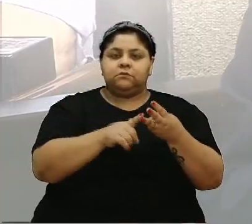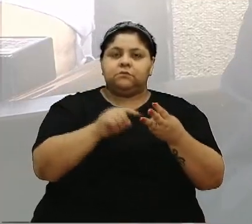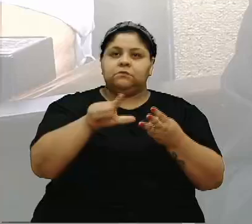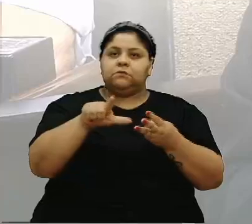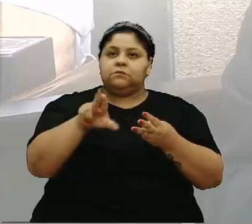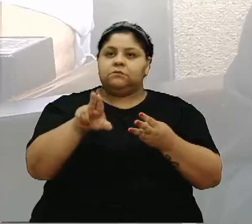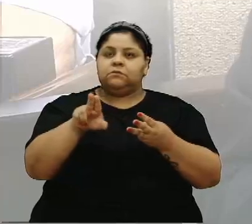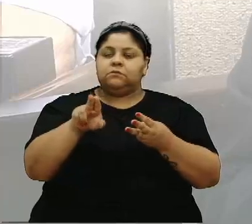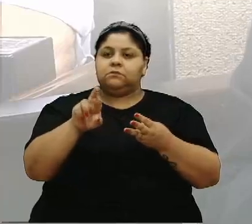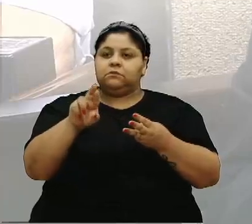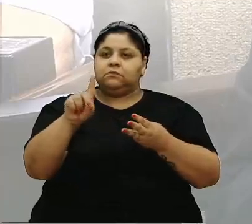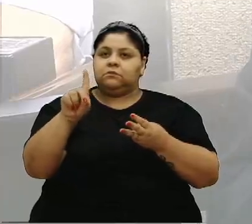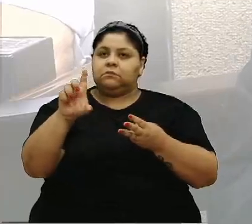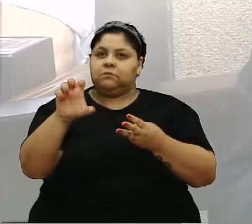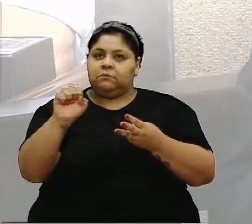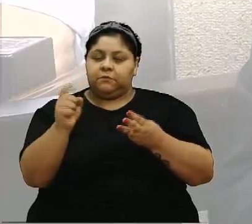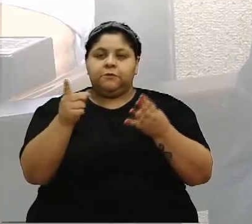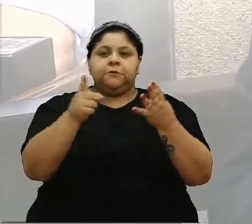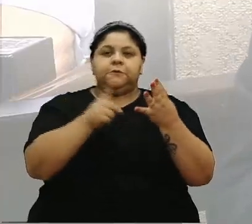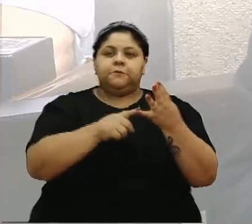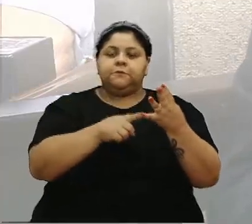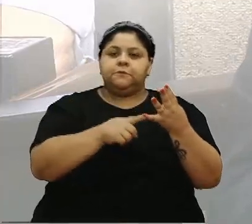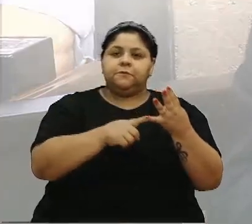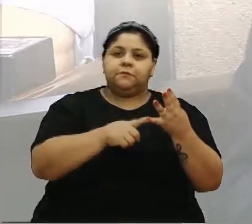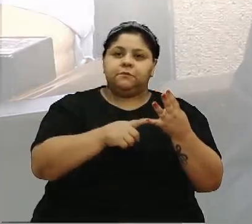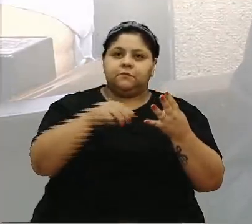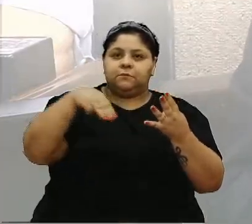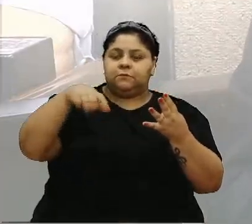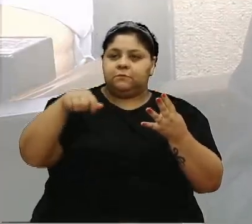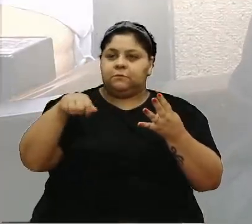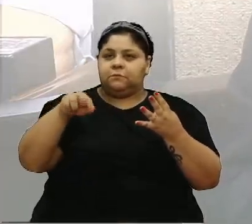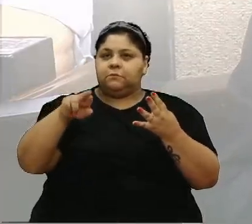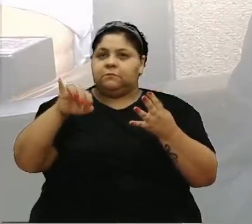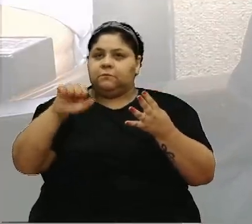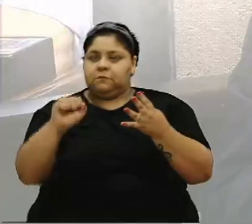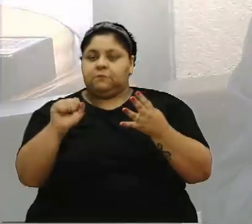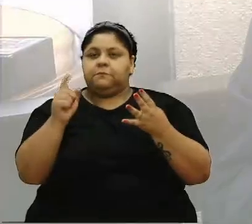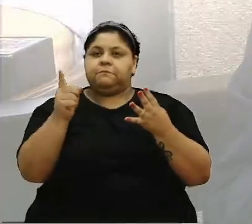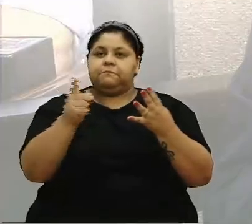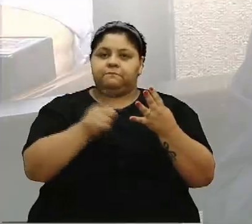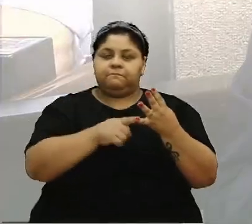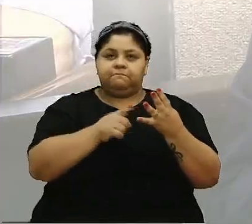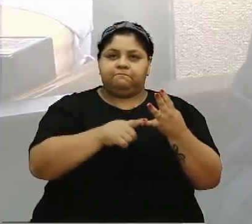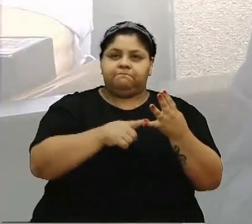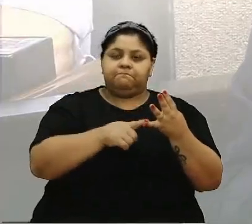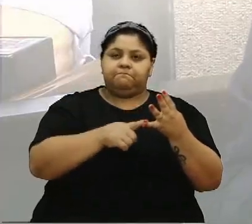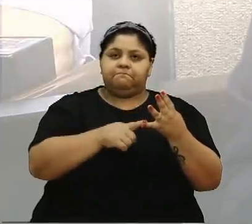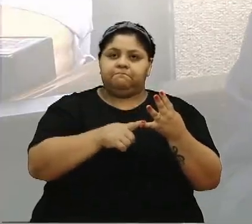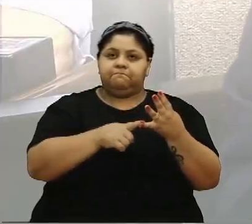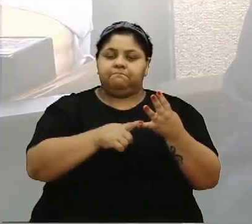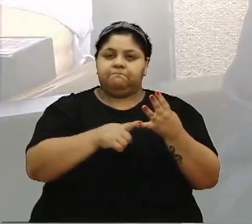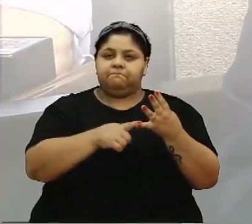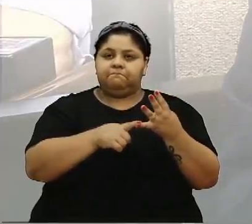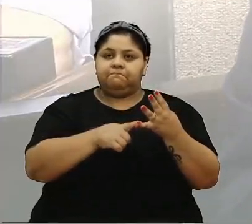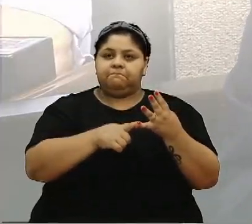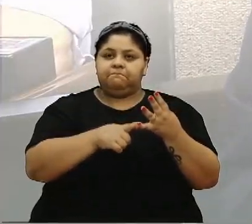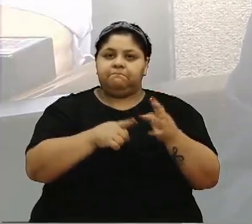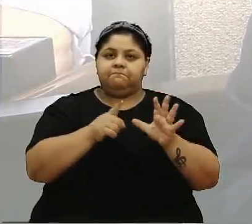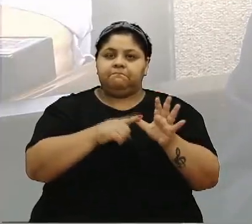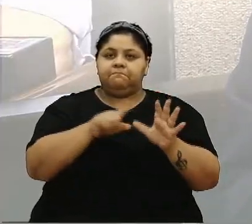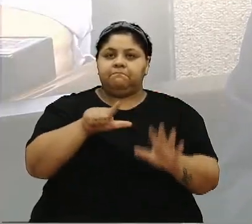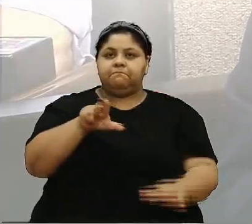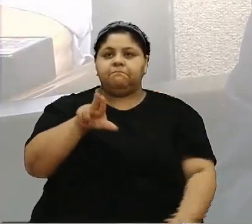Lourdes Juncker, auxiliar de enfermagem; Maria Otília Juncker Sartori, professora municipal; e